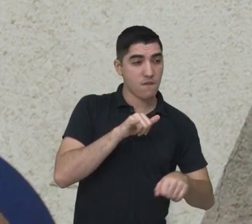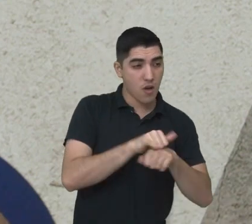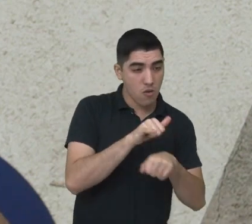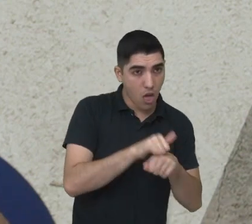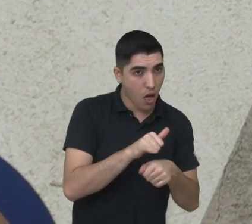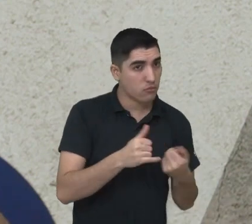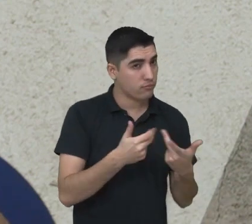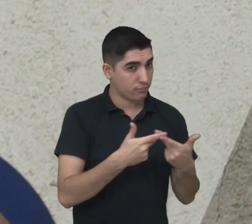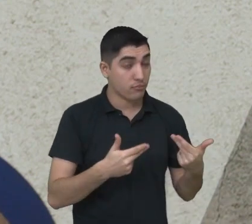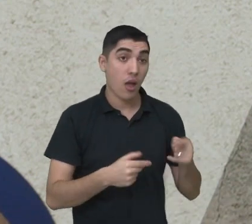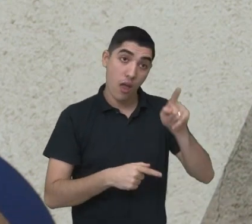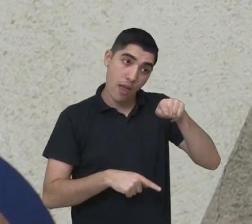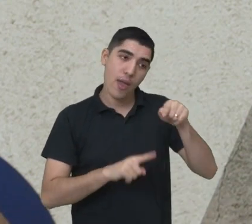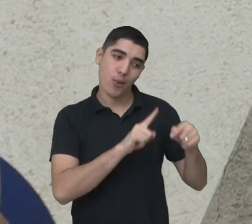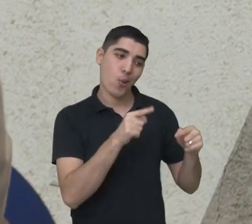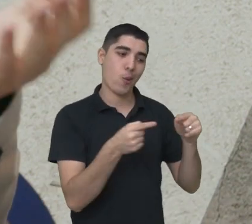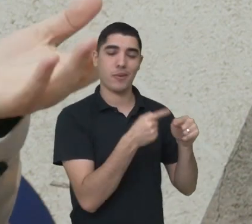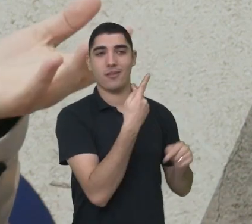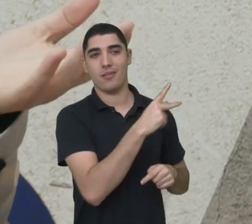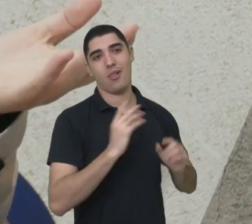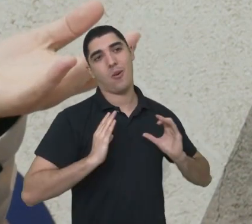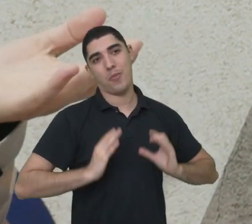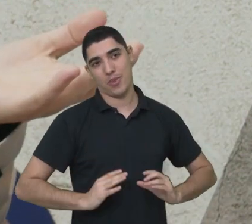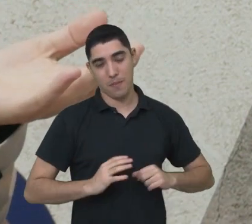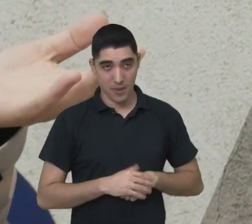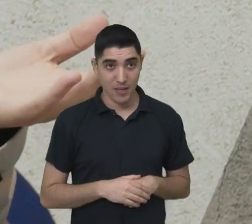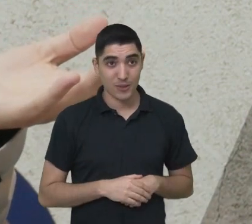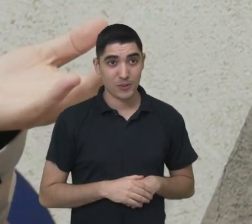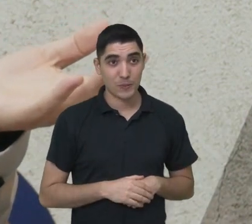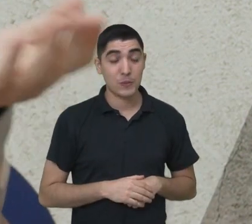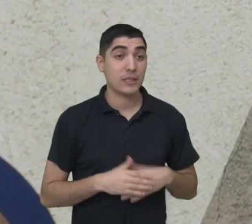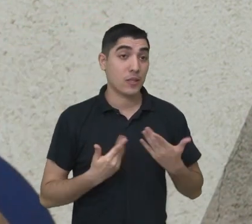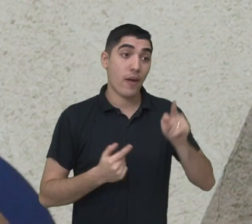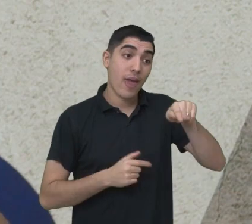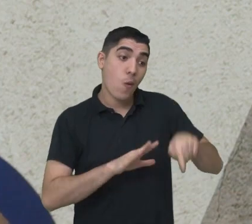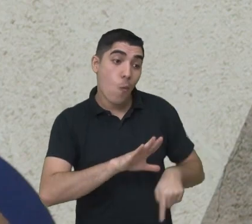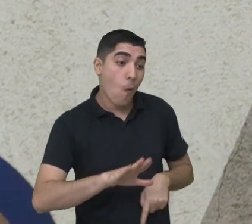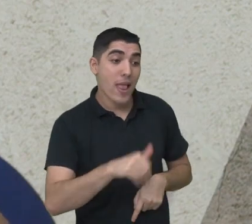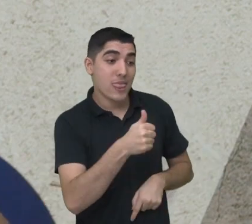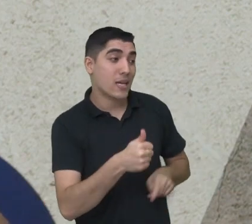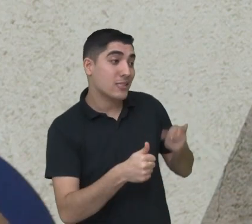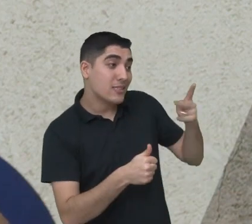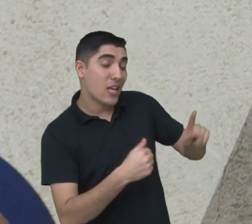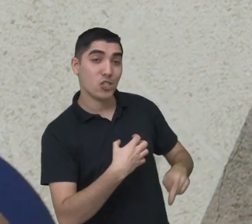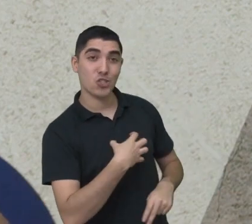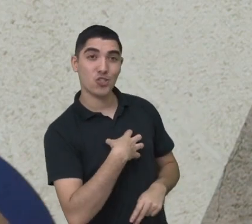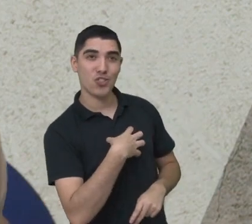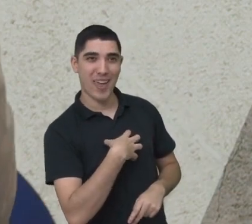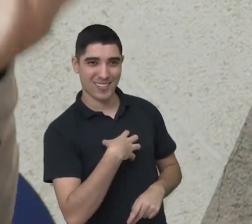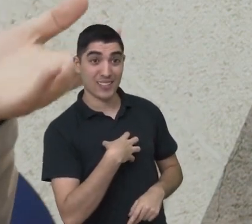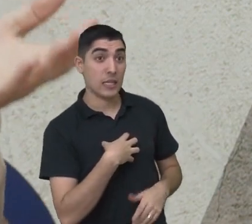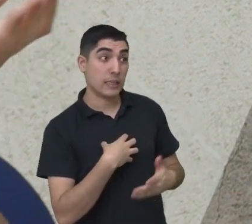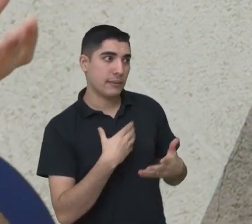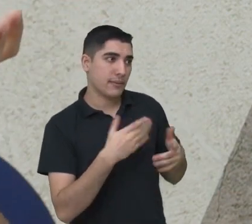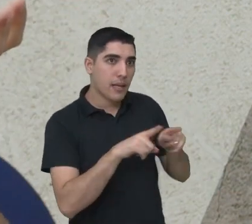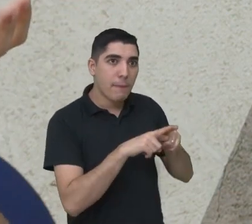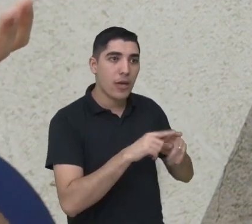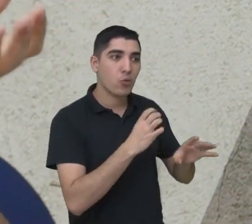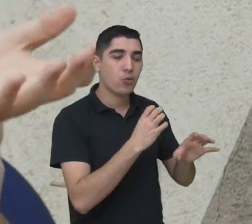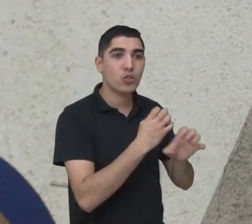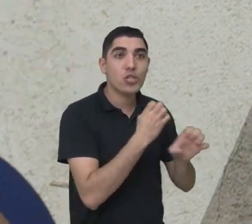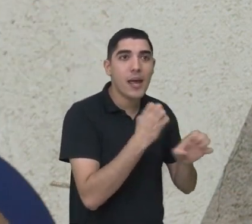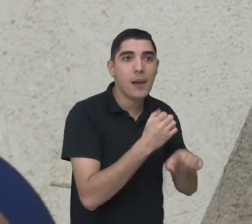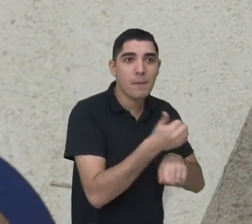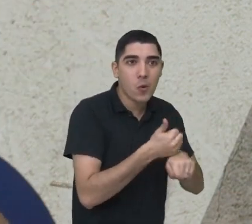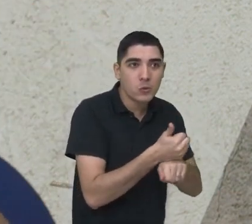ao comportamento. Então, quando você fala de uma qualidade do profissional, né, e do engenheiro de produção, e